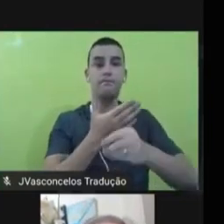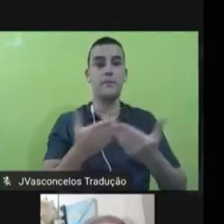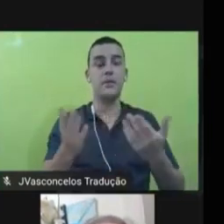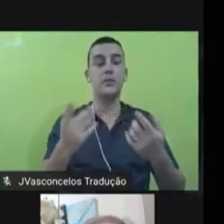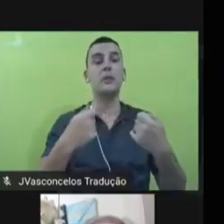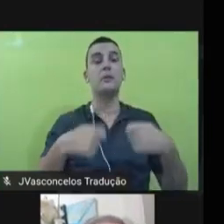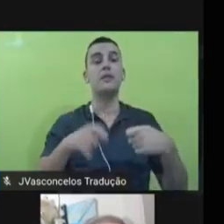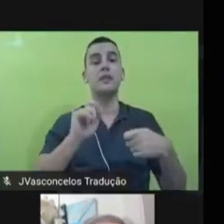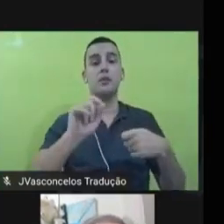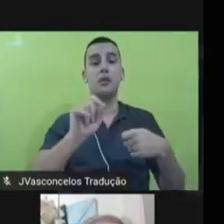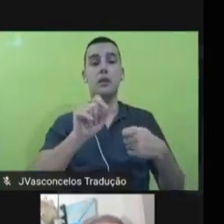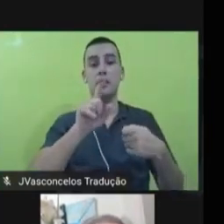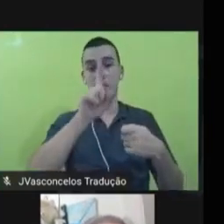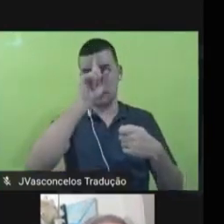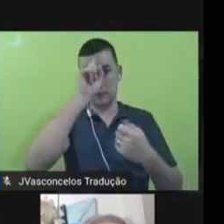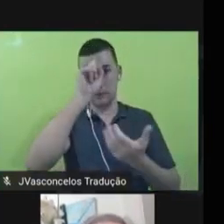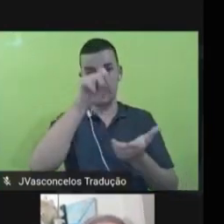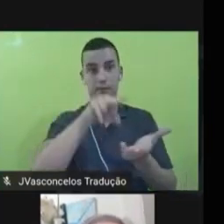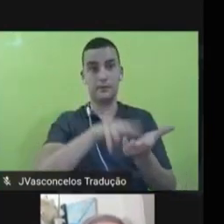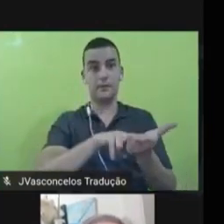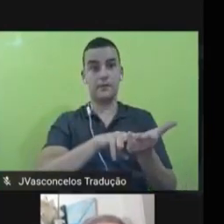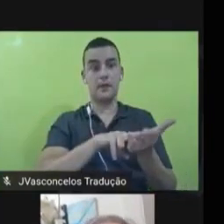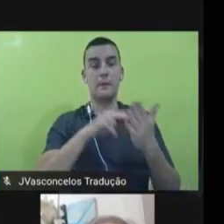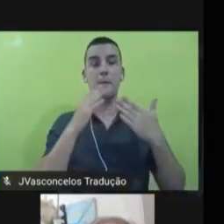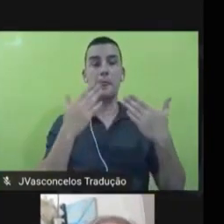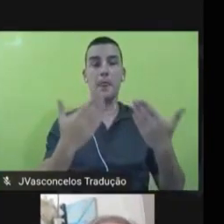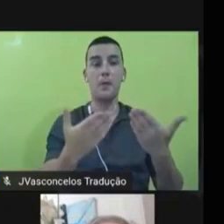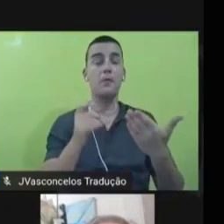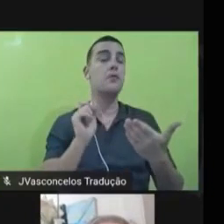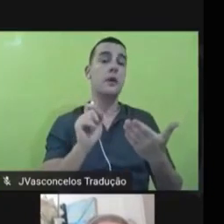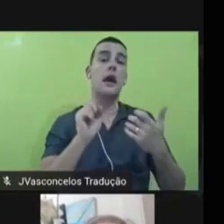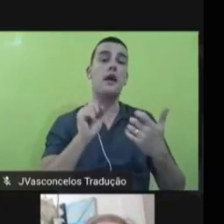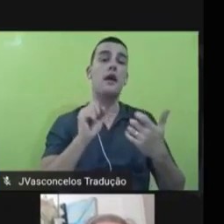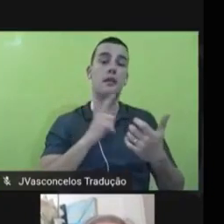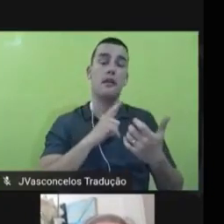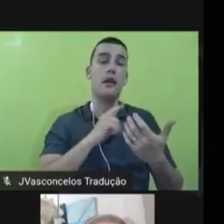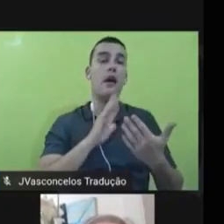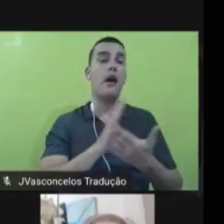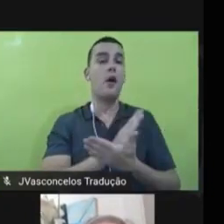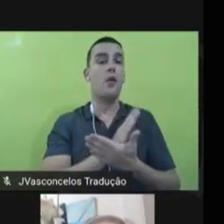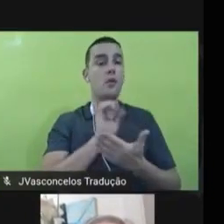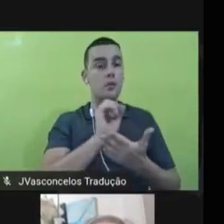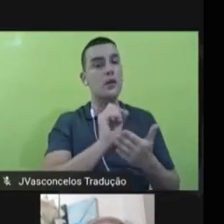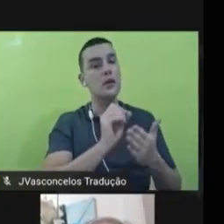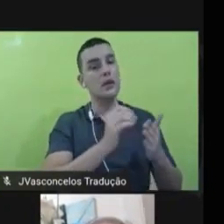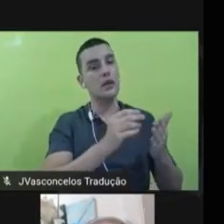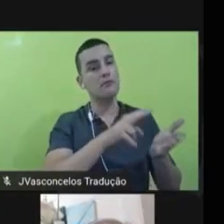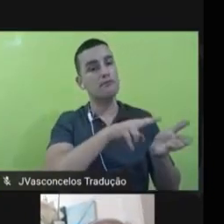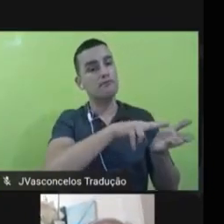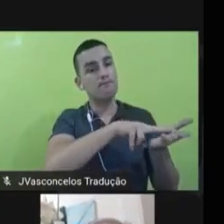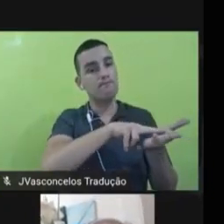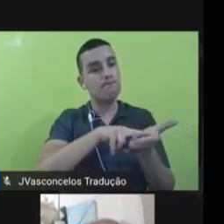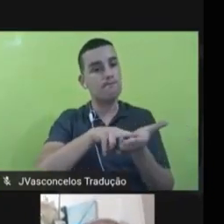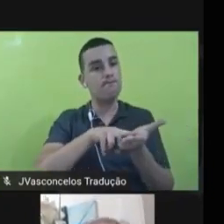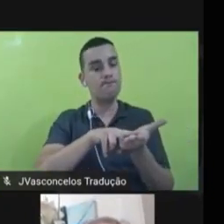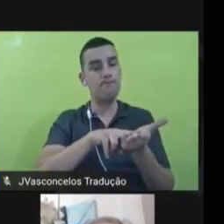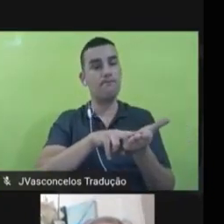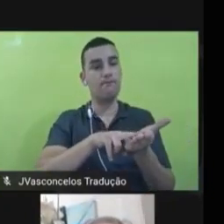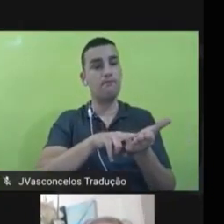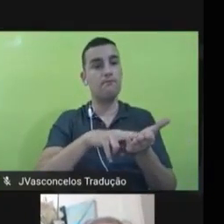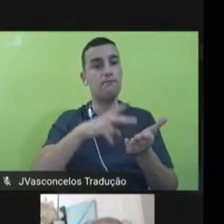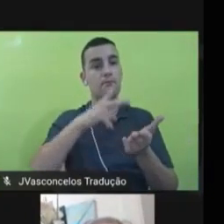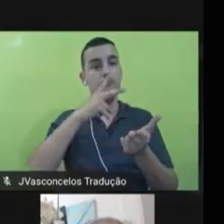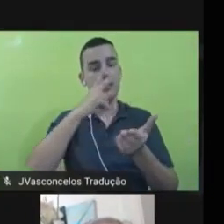ficar internadas. Então, muitas vezes, elas se alfabetizam ao longo desse processo de internação. Nós